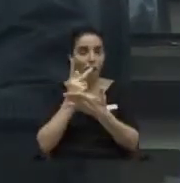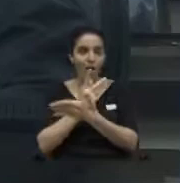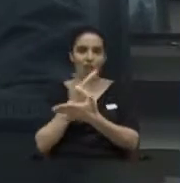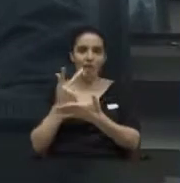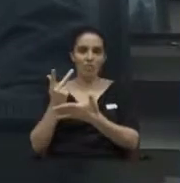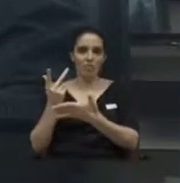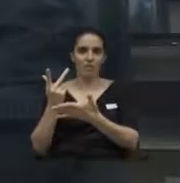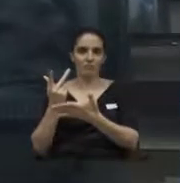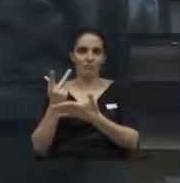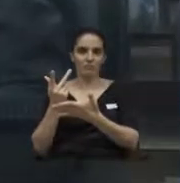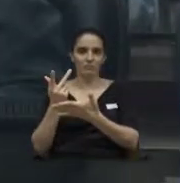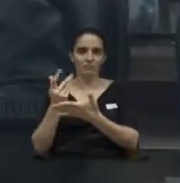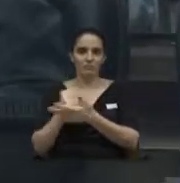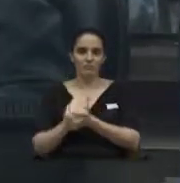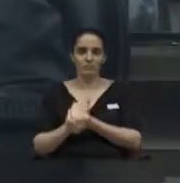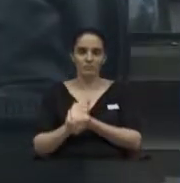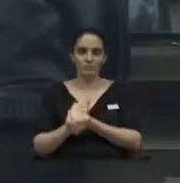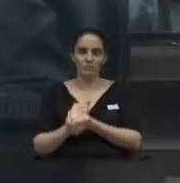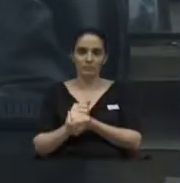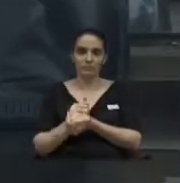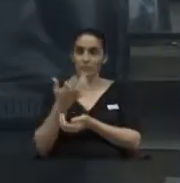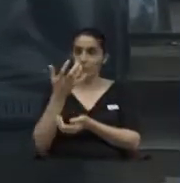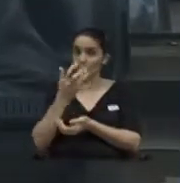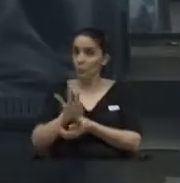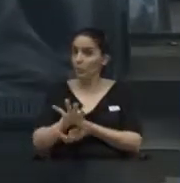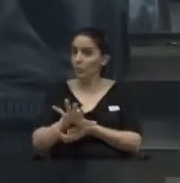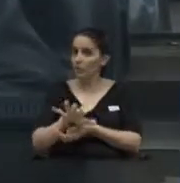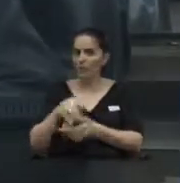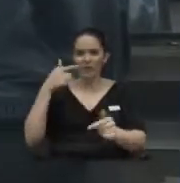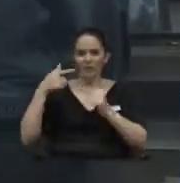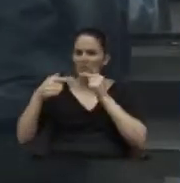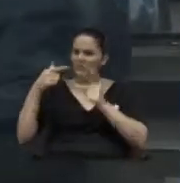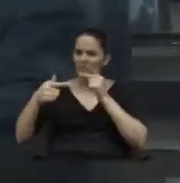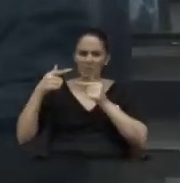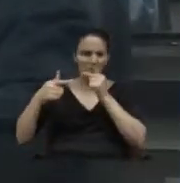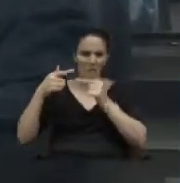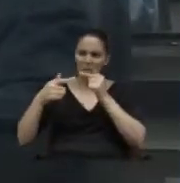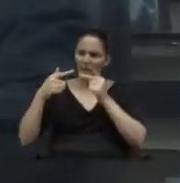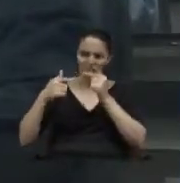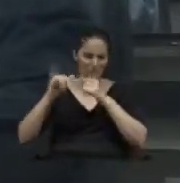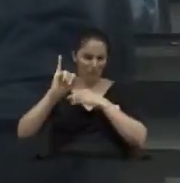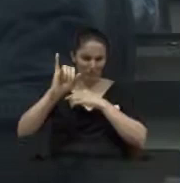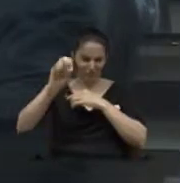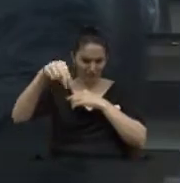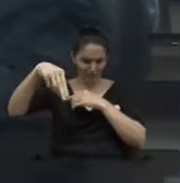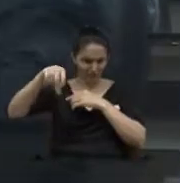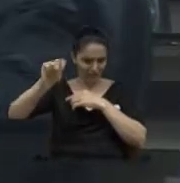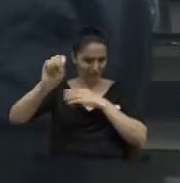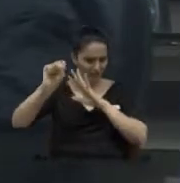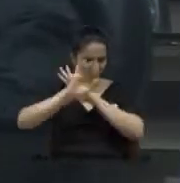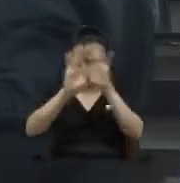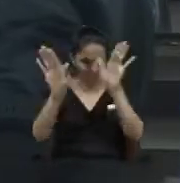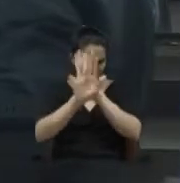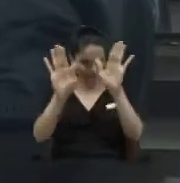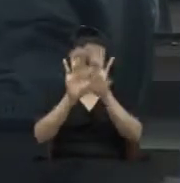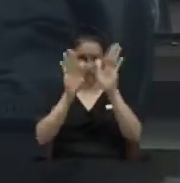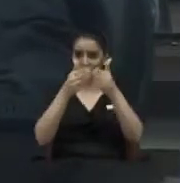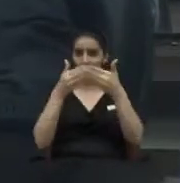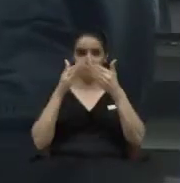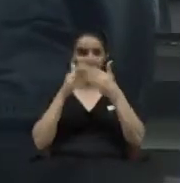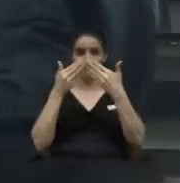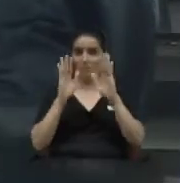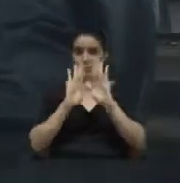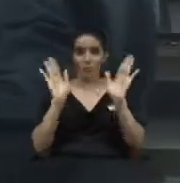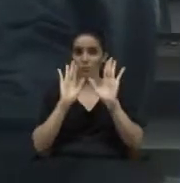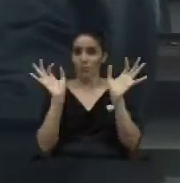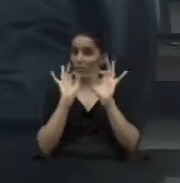quero, de forma nenhuma, abrir o debate da mudança da Previdência. Não é isso, por favor. Mas, assim,